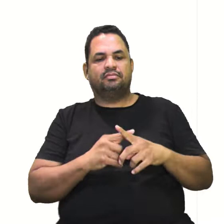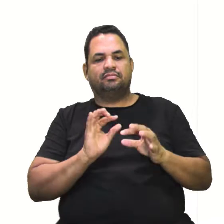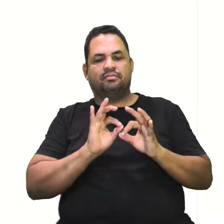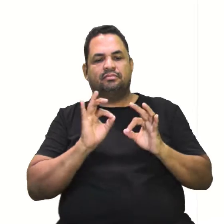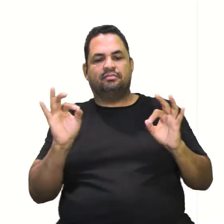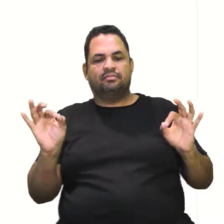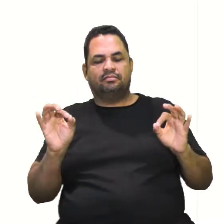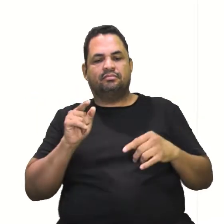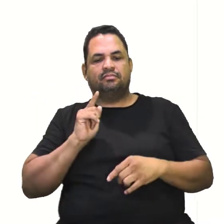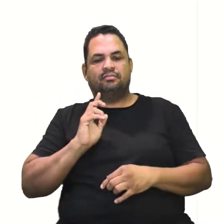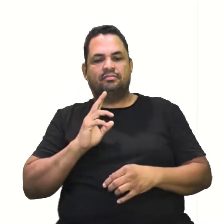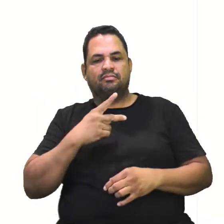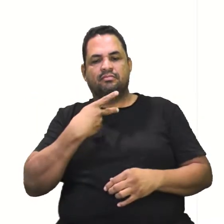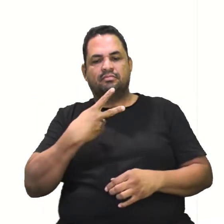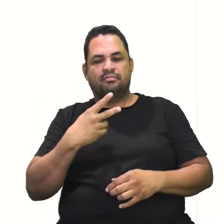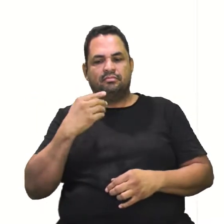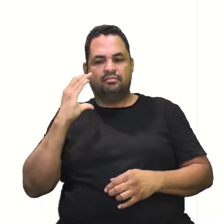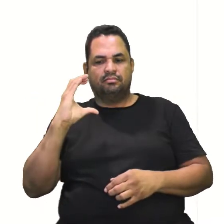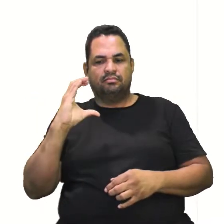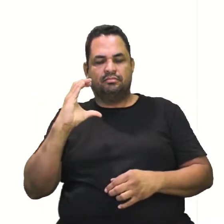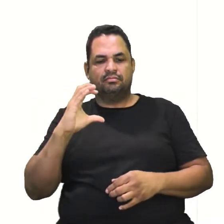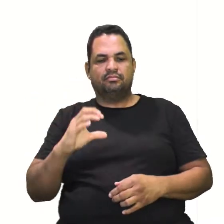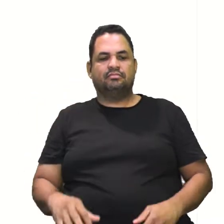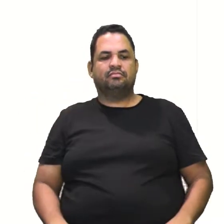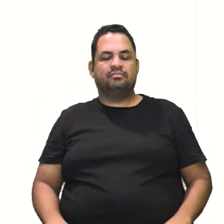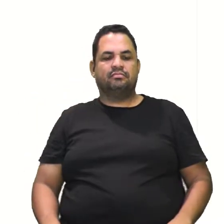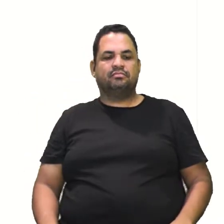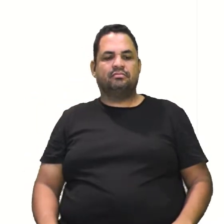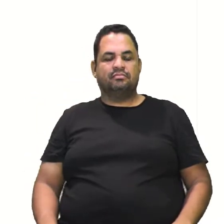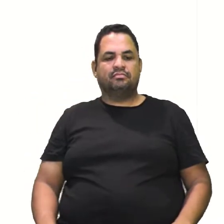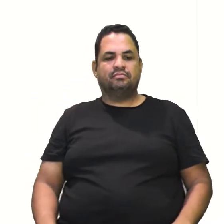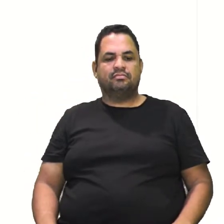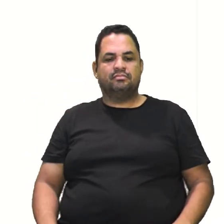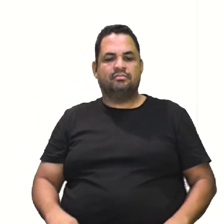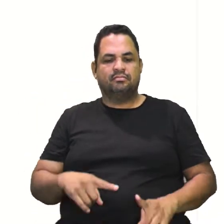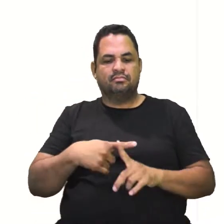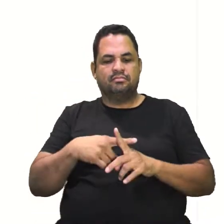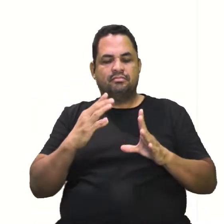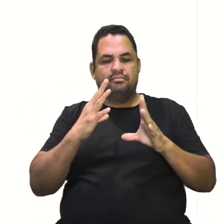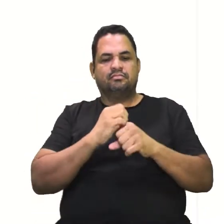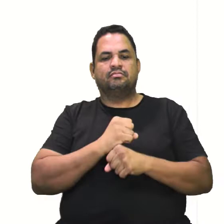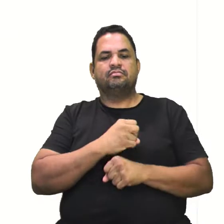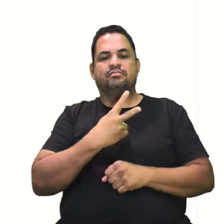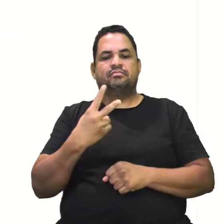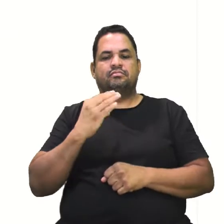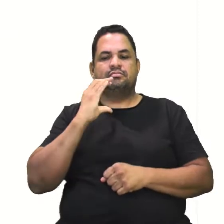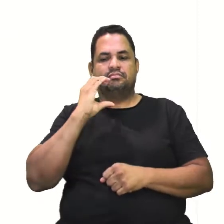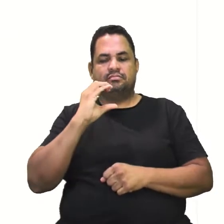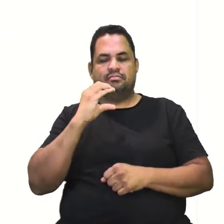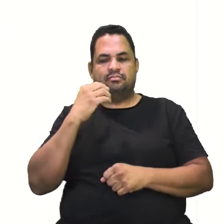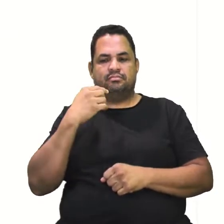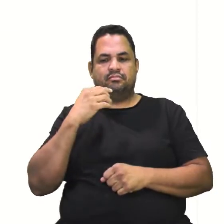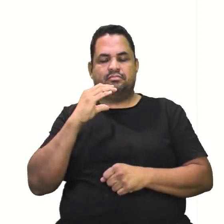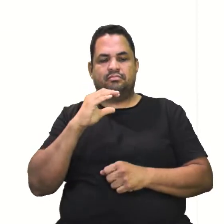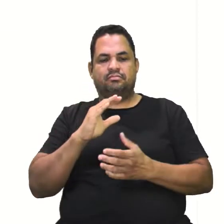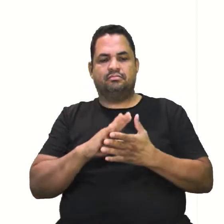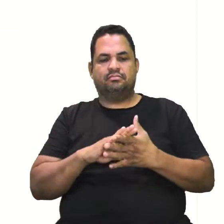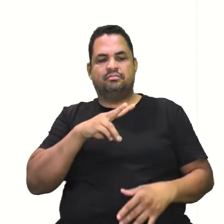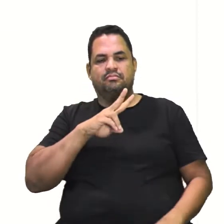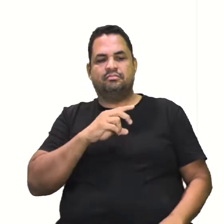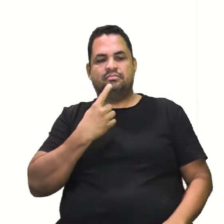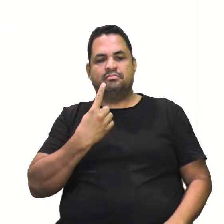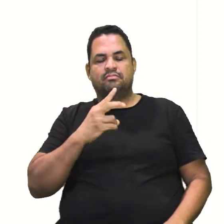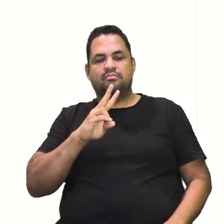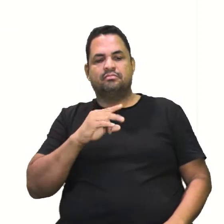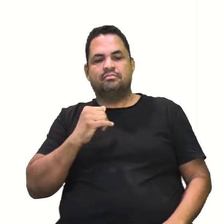É a distância focal, é 2C, né? Ou seja, a soma dos focos é o 2C. E esse V1 e